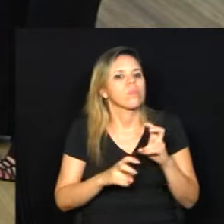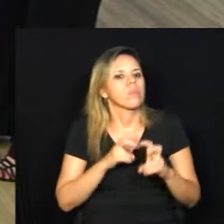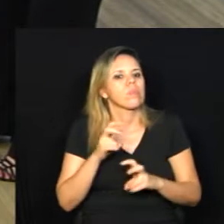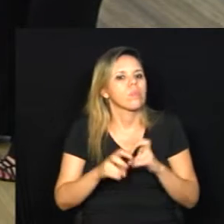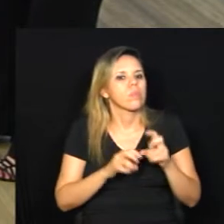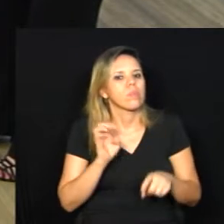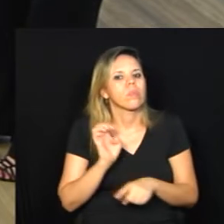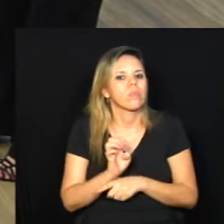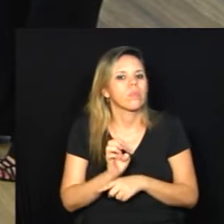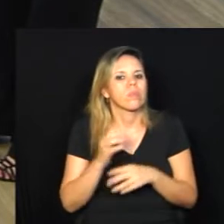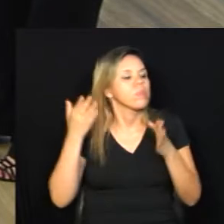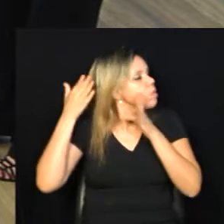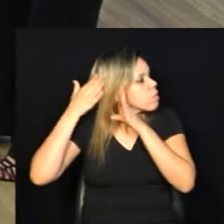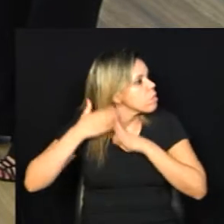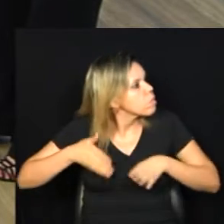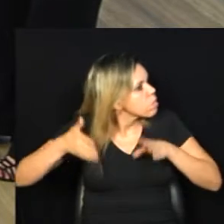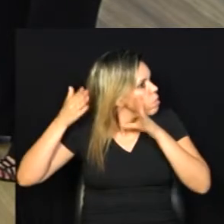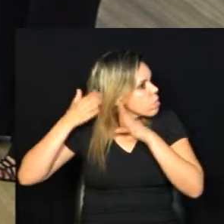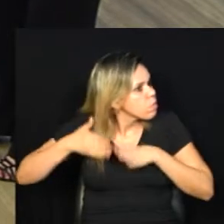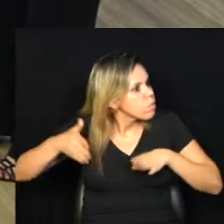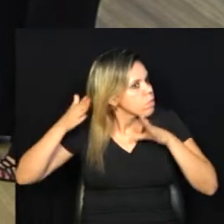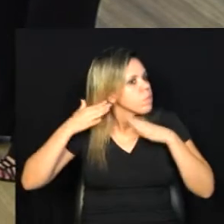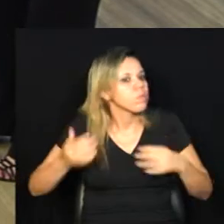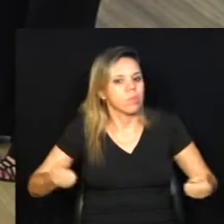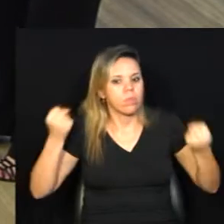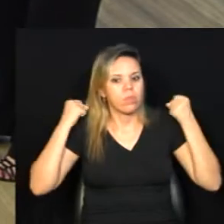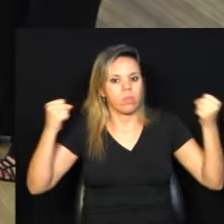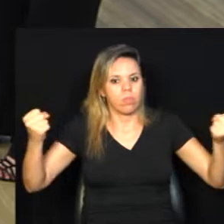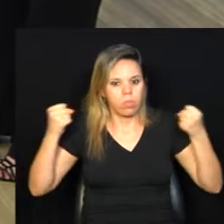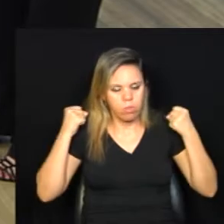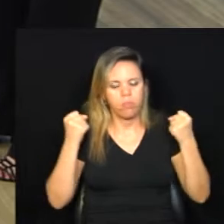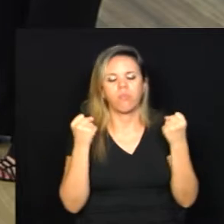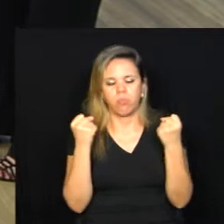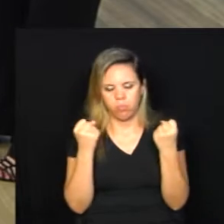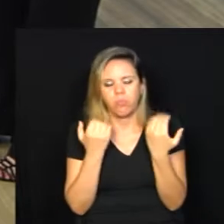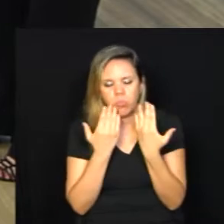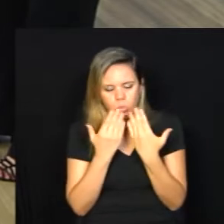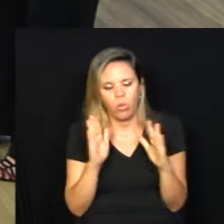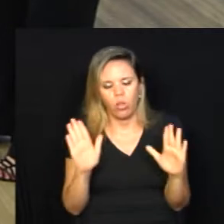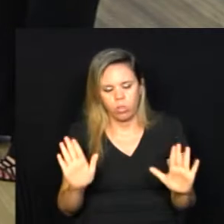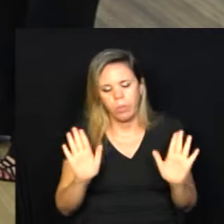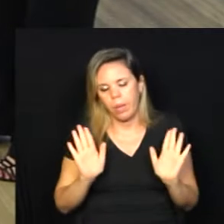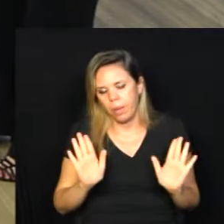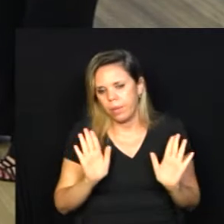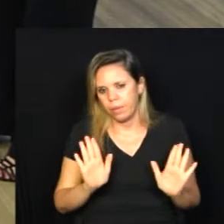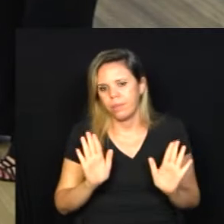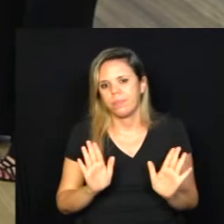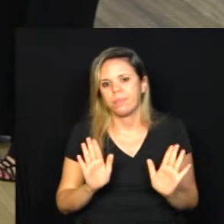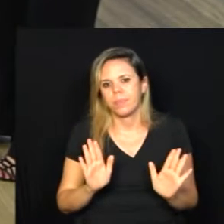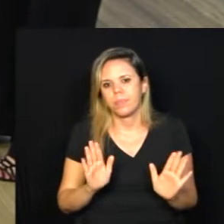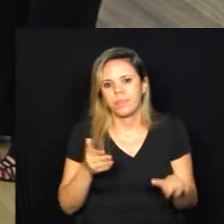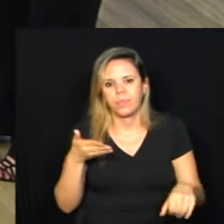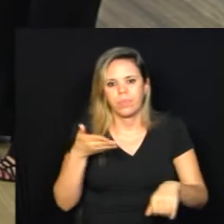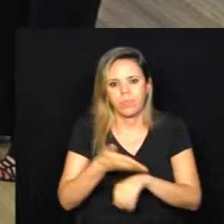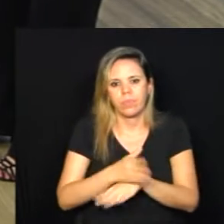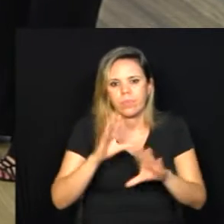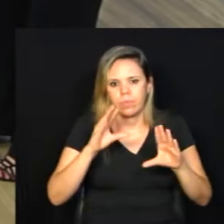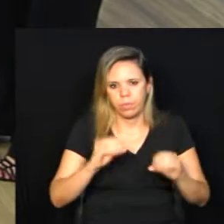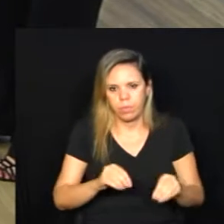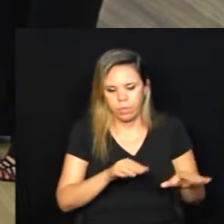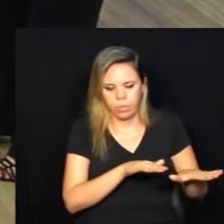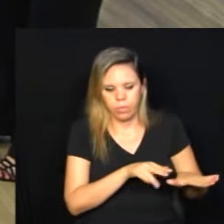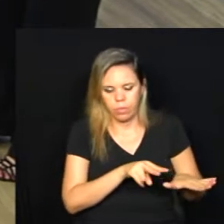e salões de beleza e academias poderão abrir. No entanto, como a gente entra à noite na